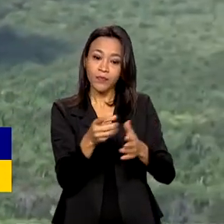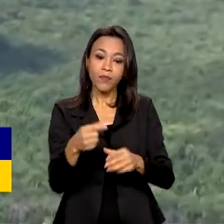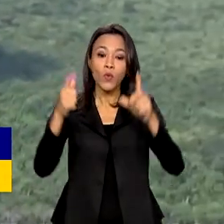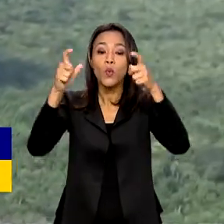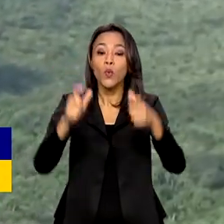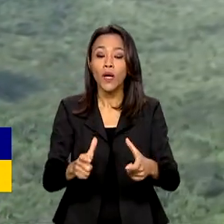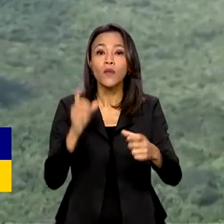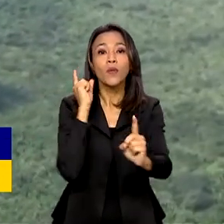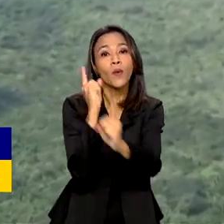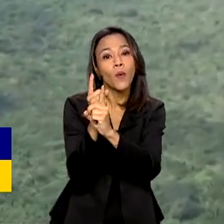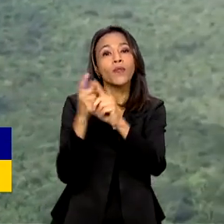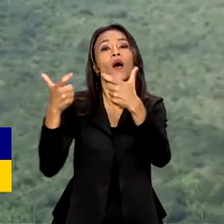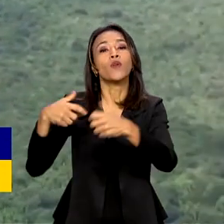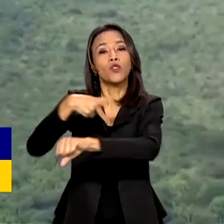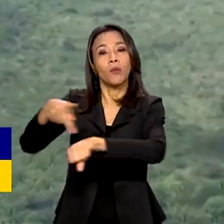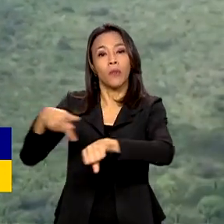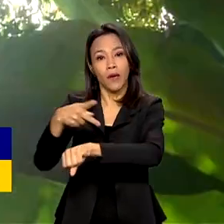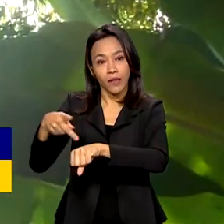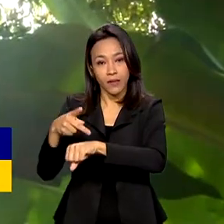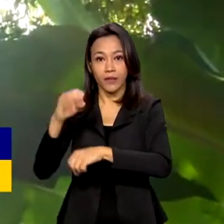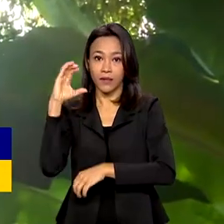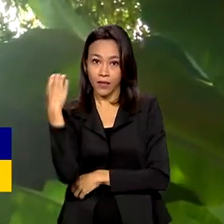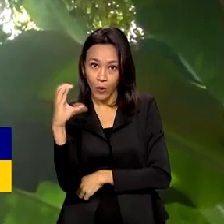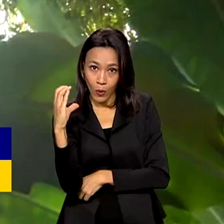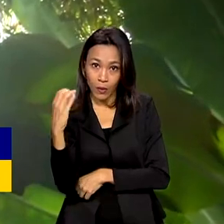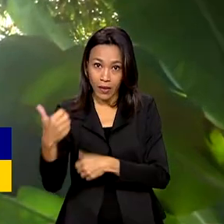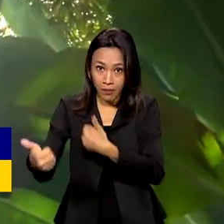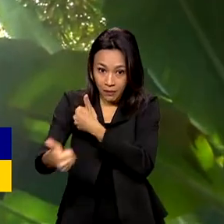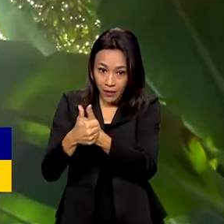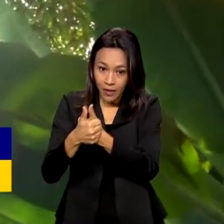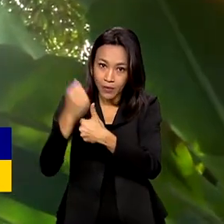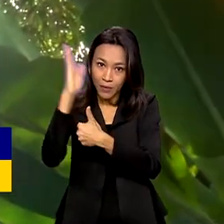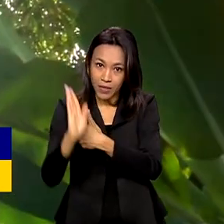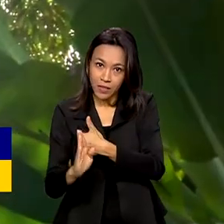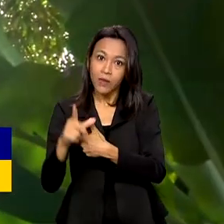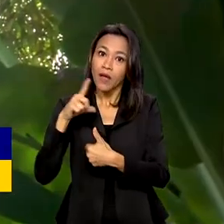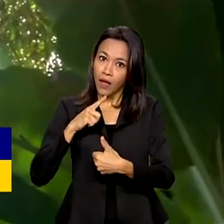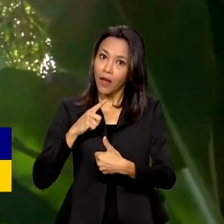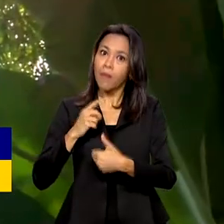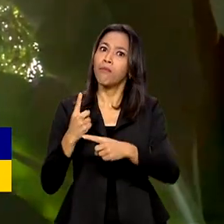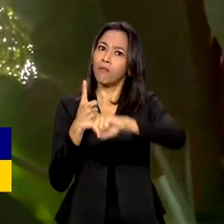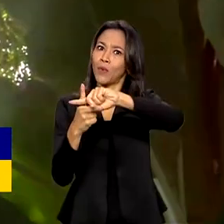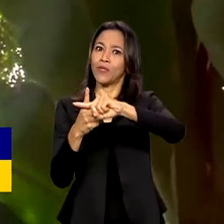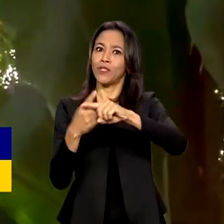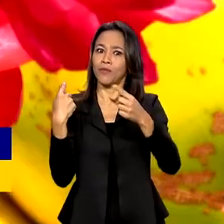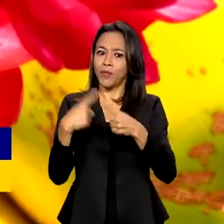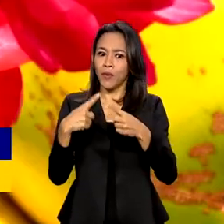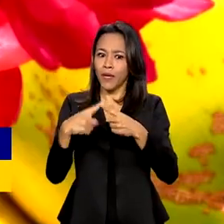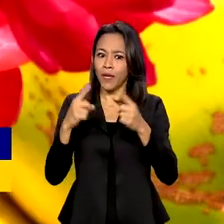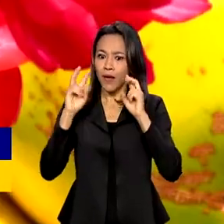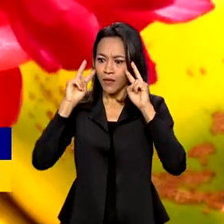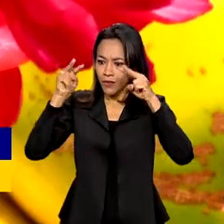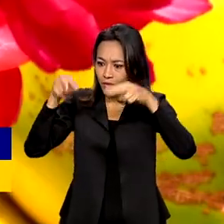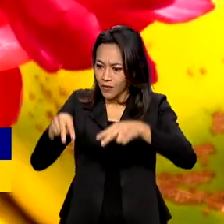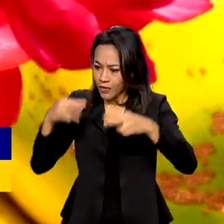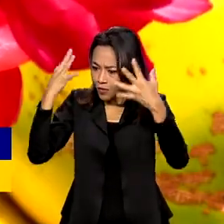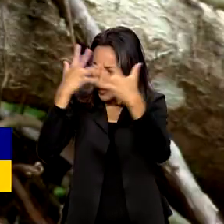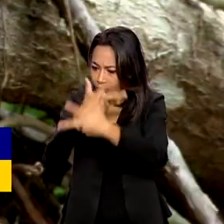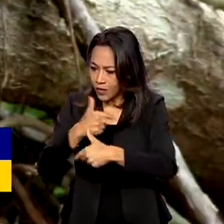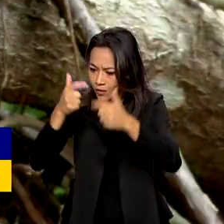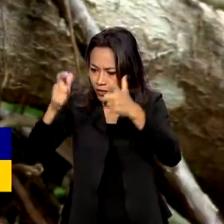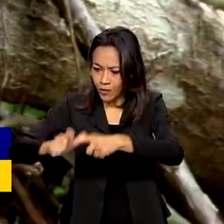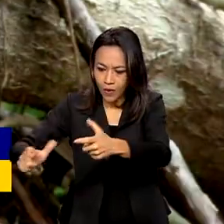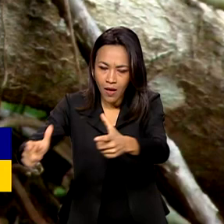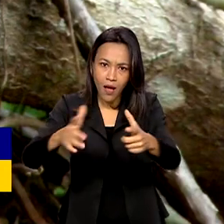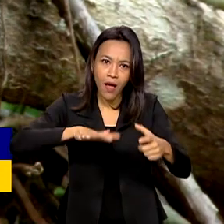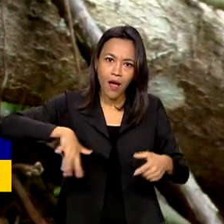na Colômbia, mas na fronteira com o Brasil, tem um impacto muito positivo, porque salta aos olhos a bênção que é esse mundo.